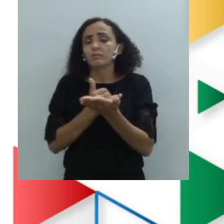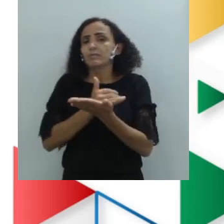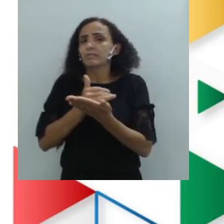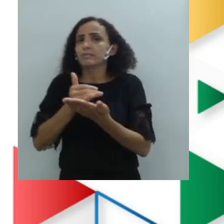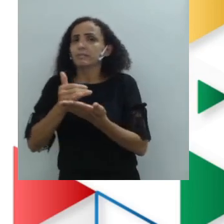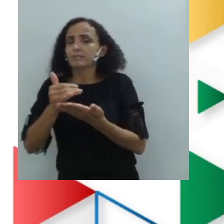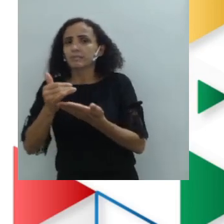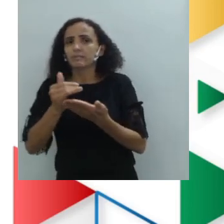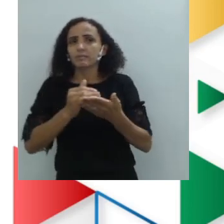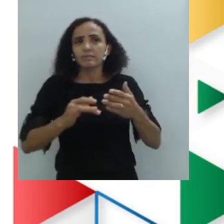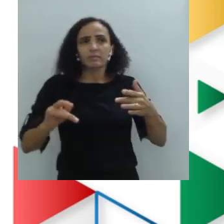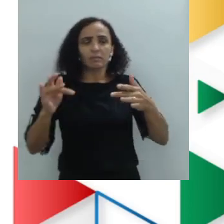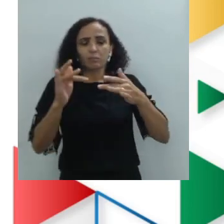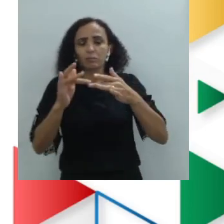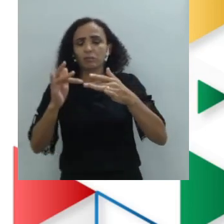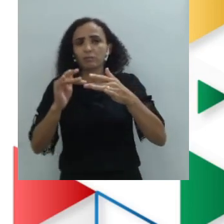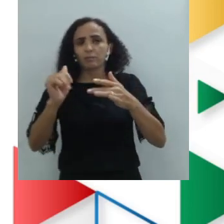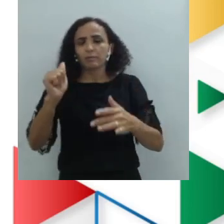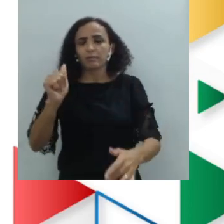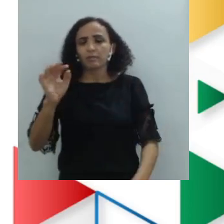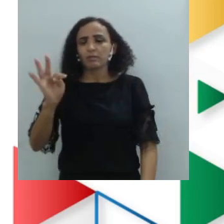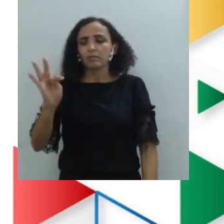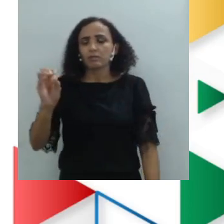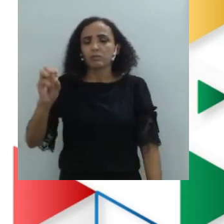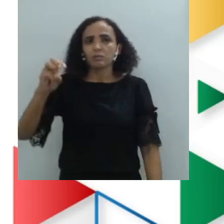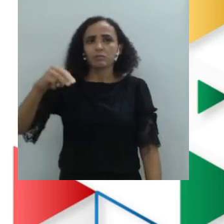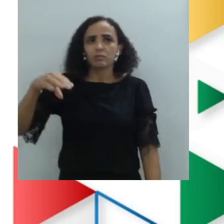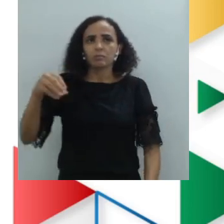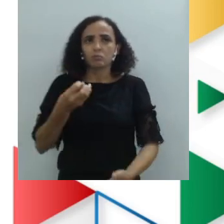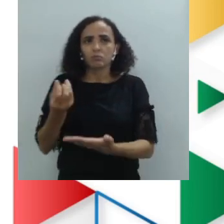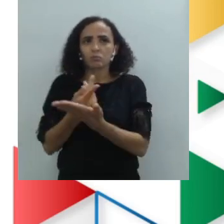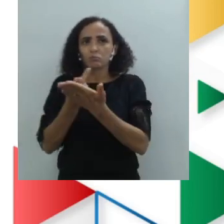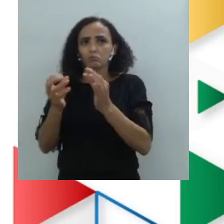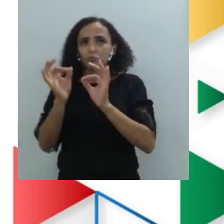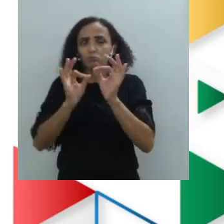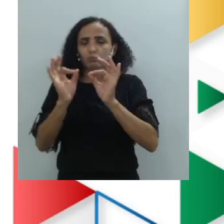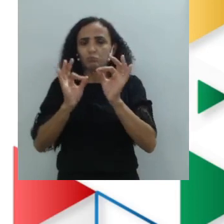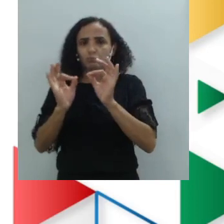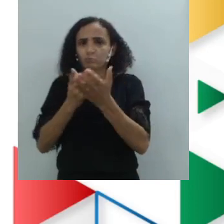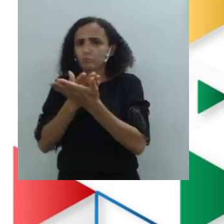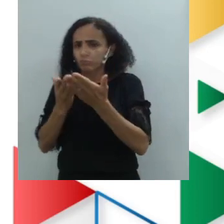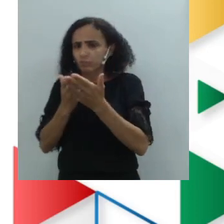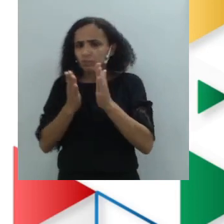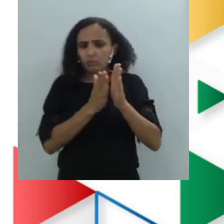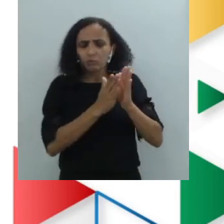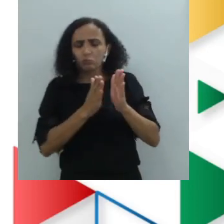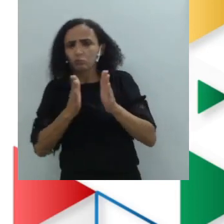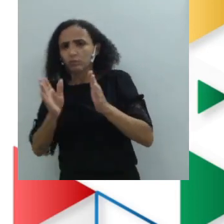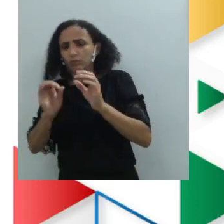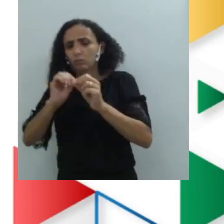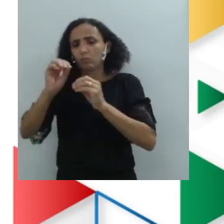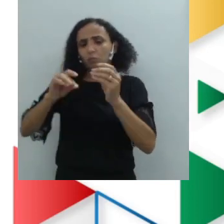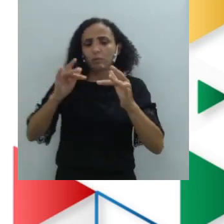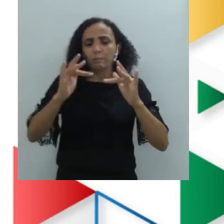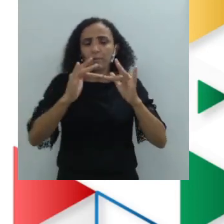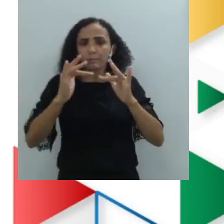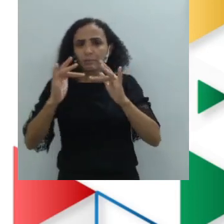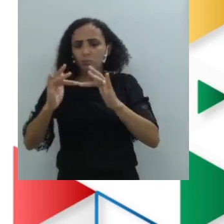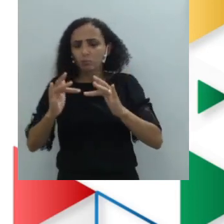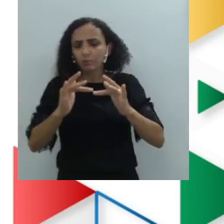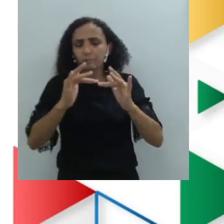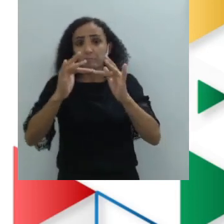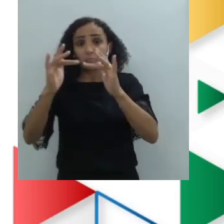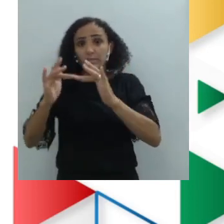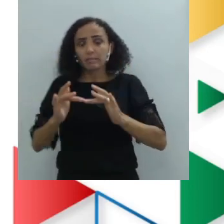um átomo, tá certo? O átomo são substâncias que, a partir de um certo momento, vão se transformar em moléculas, tá